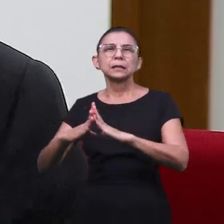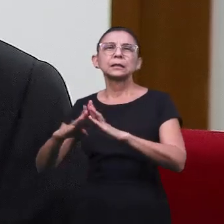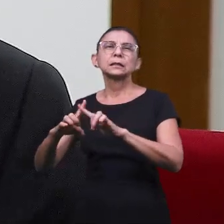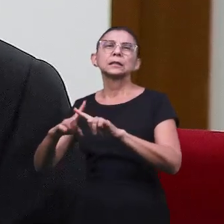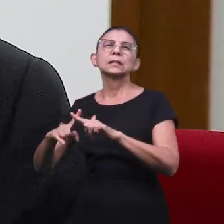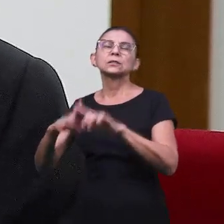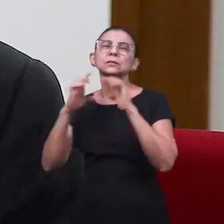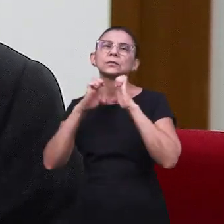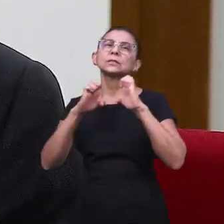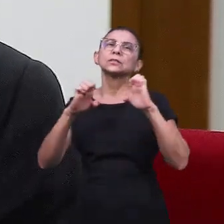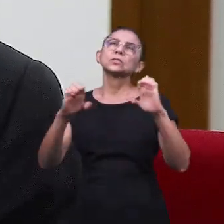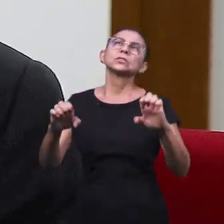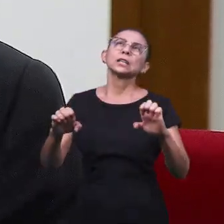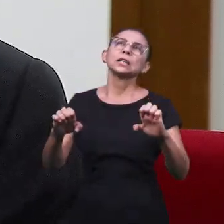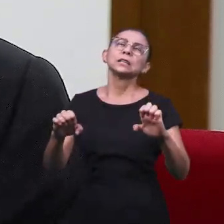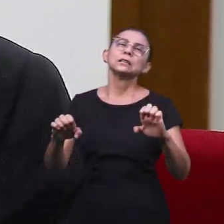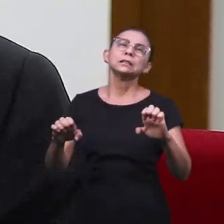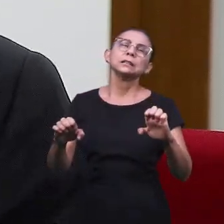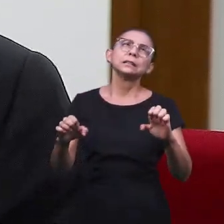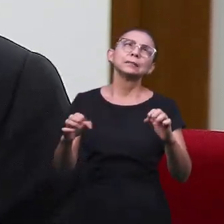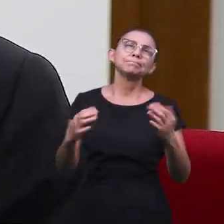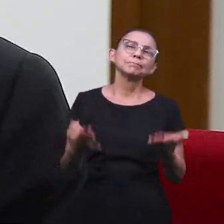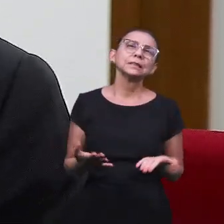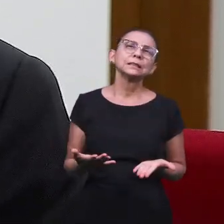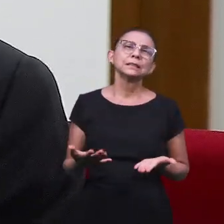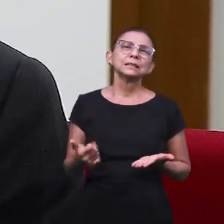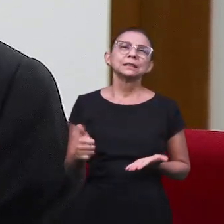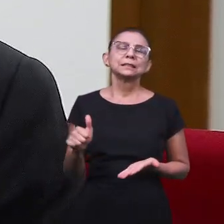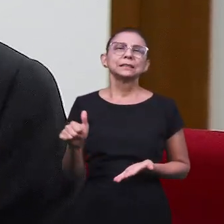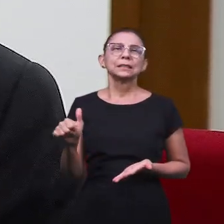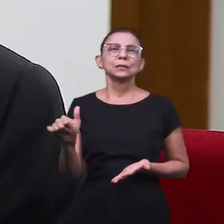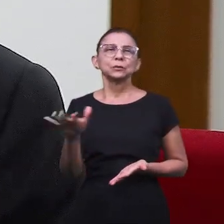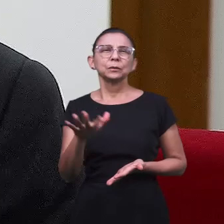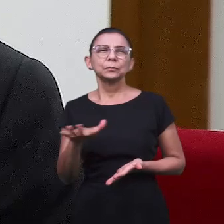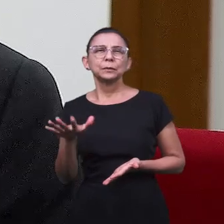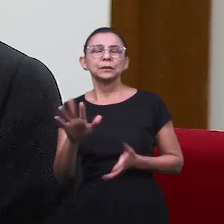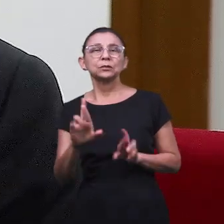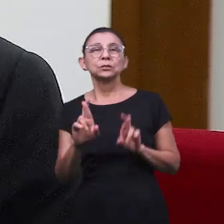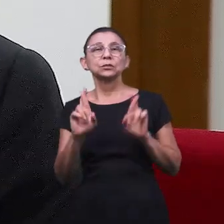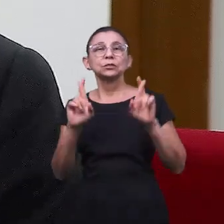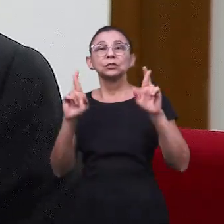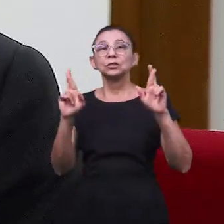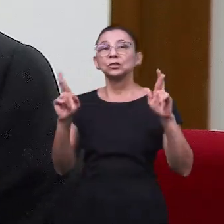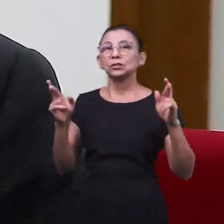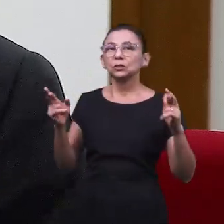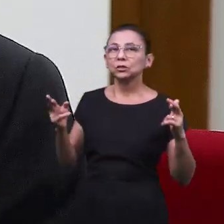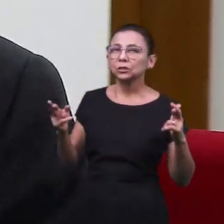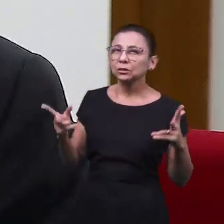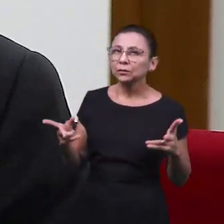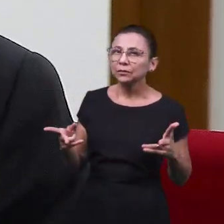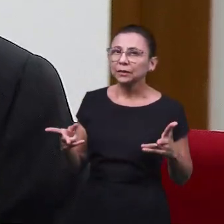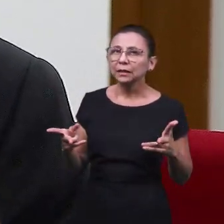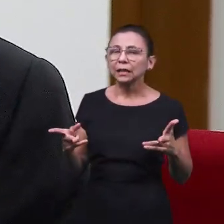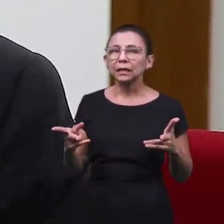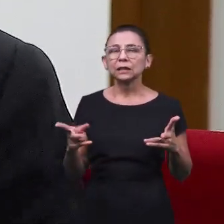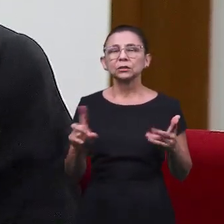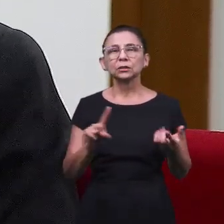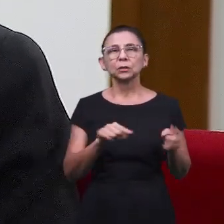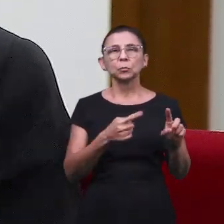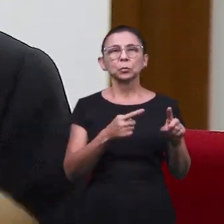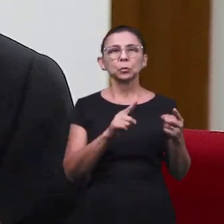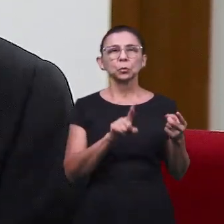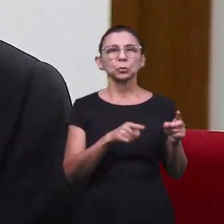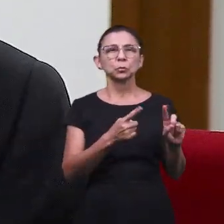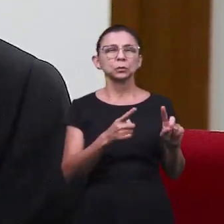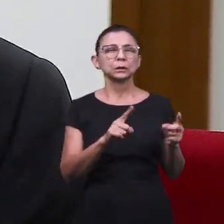ingrediente um pouco mais diferenciado em relação àquilo que a música natural, a